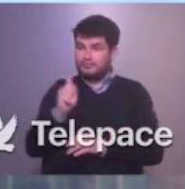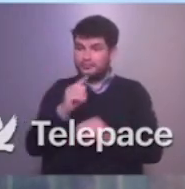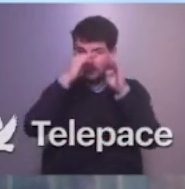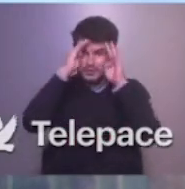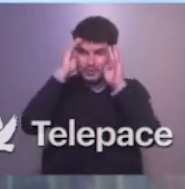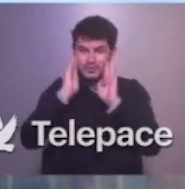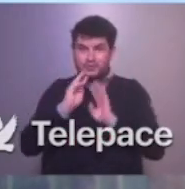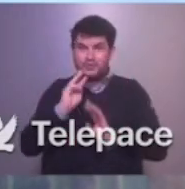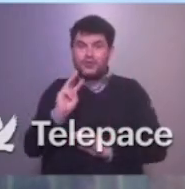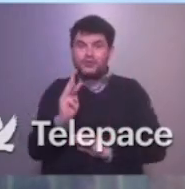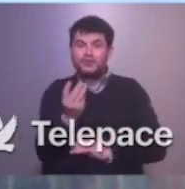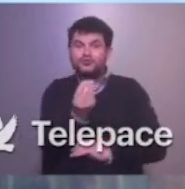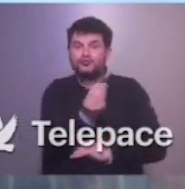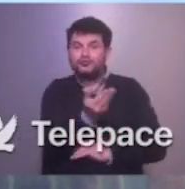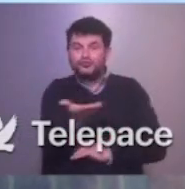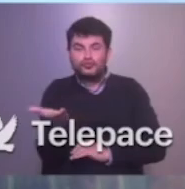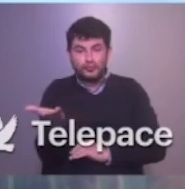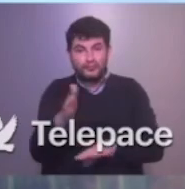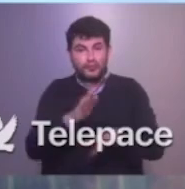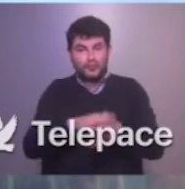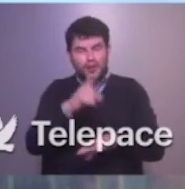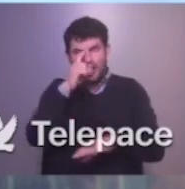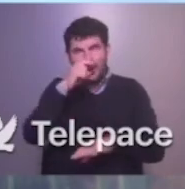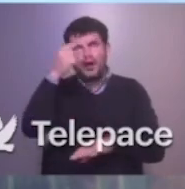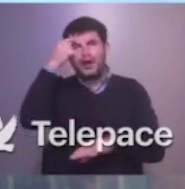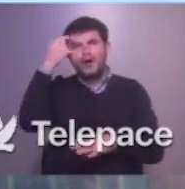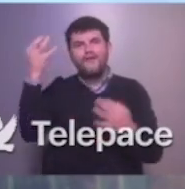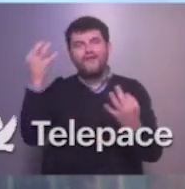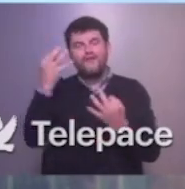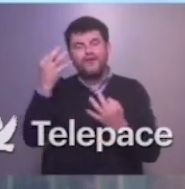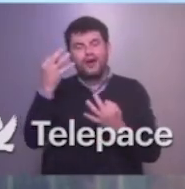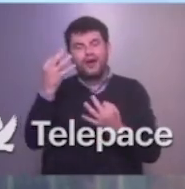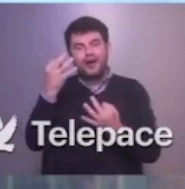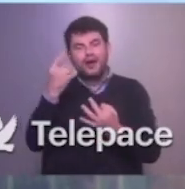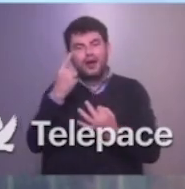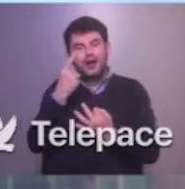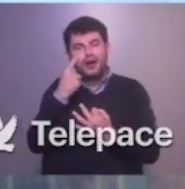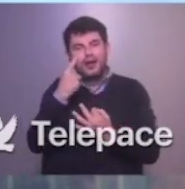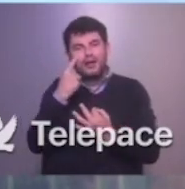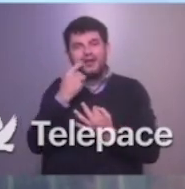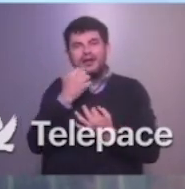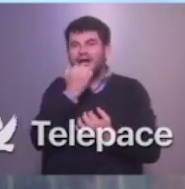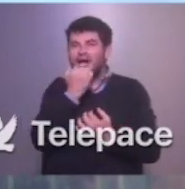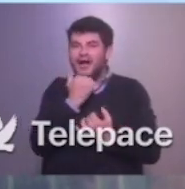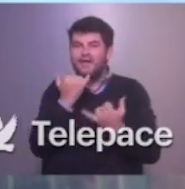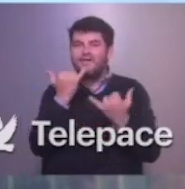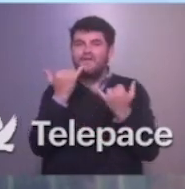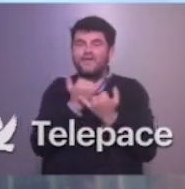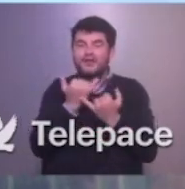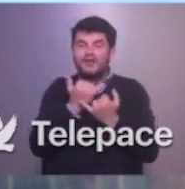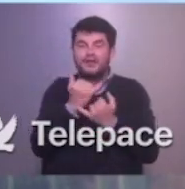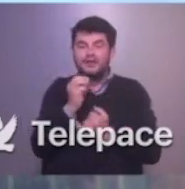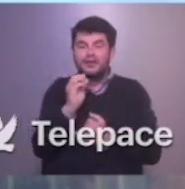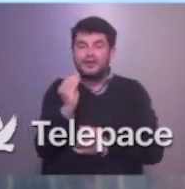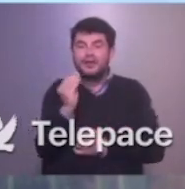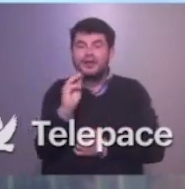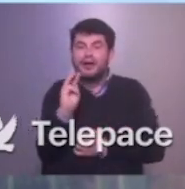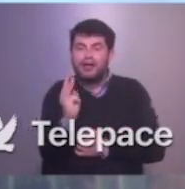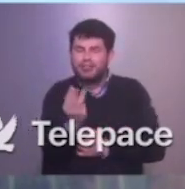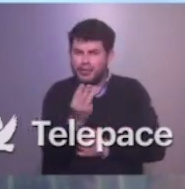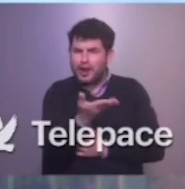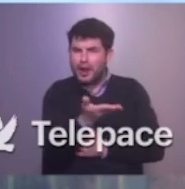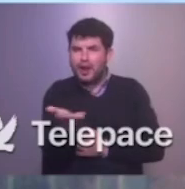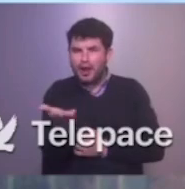pastorinhos. Desejamos, por isso, fazer memória da experiência feliz daquelas três